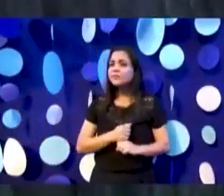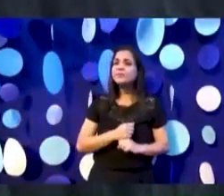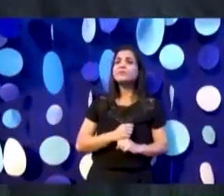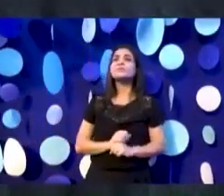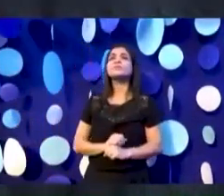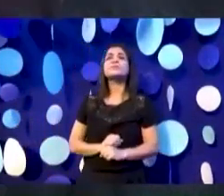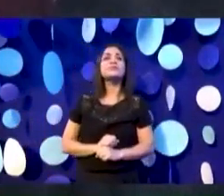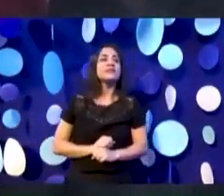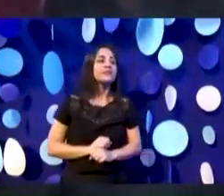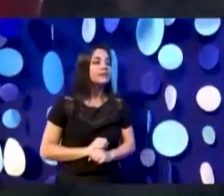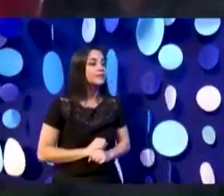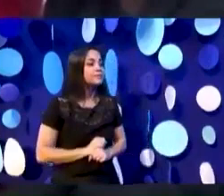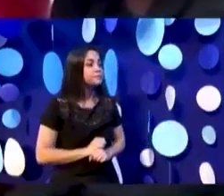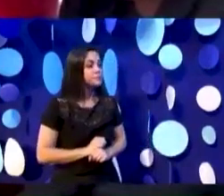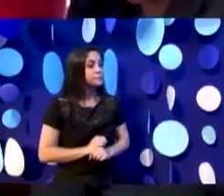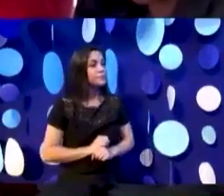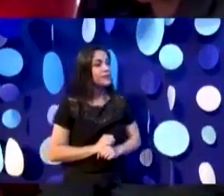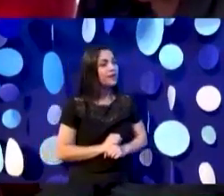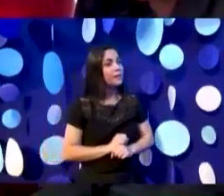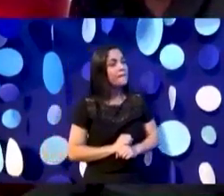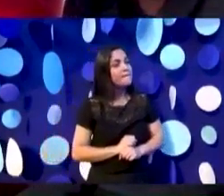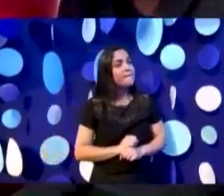cuido de ti.